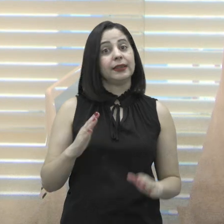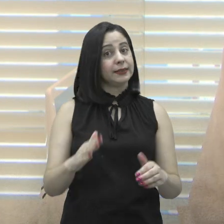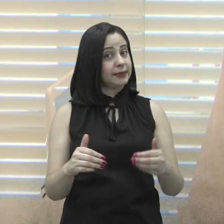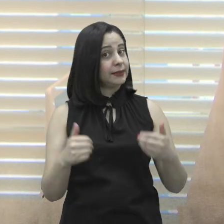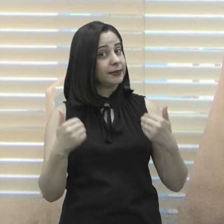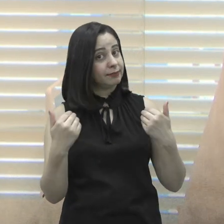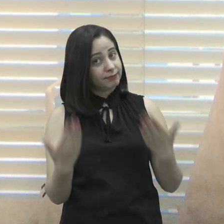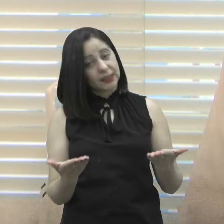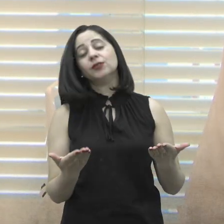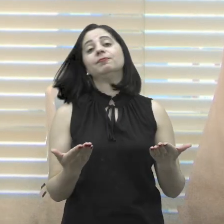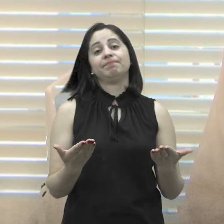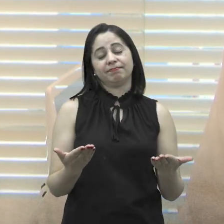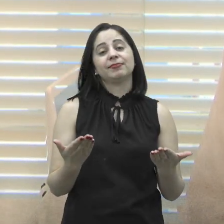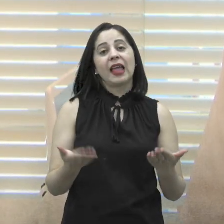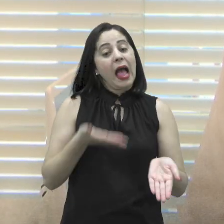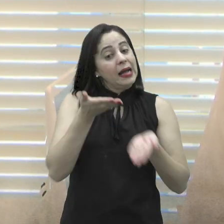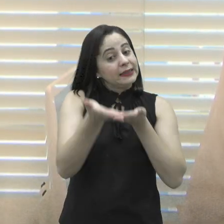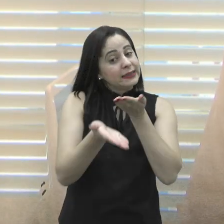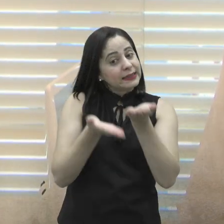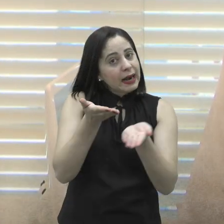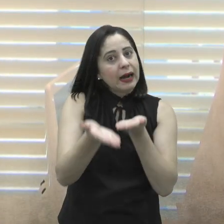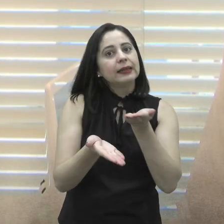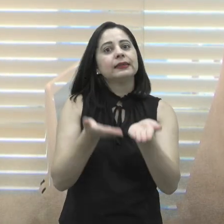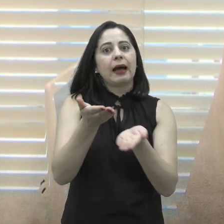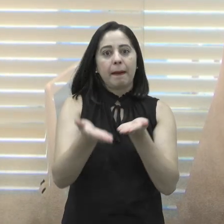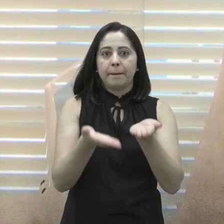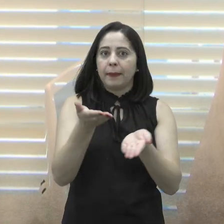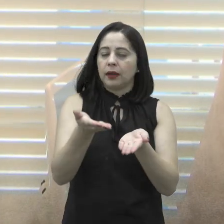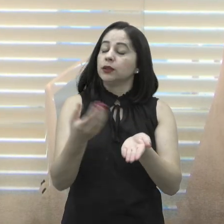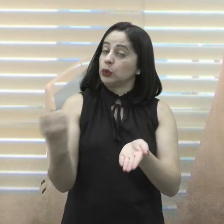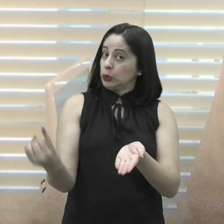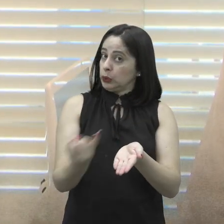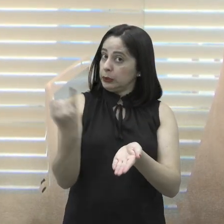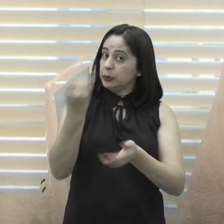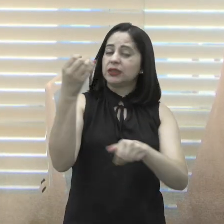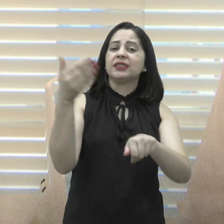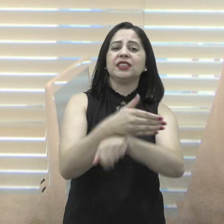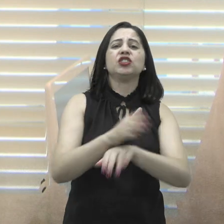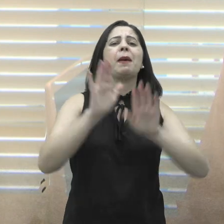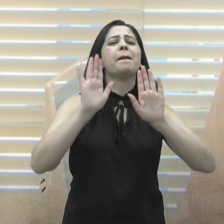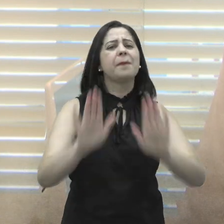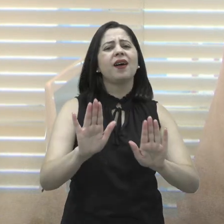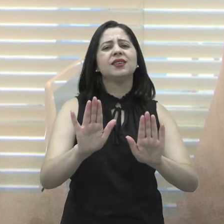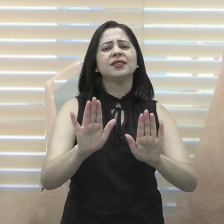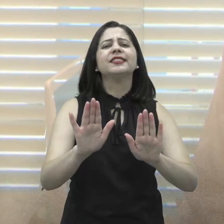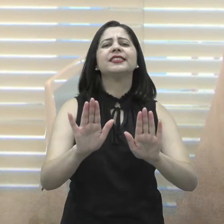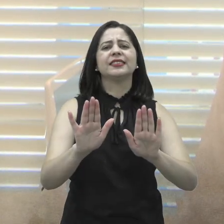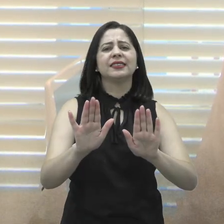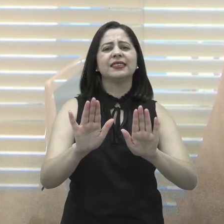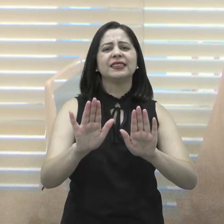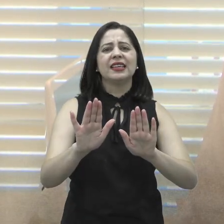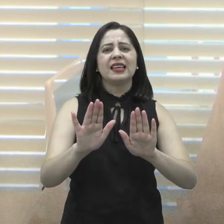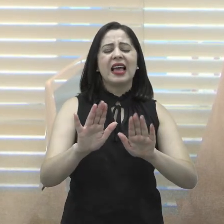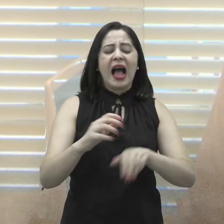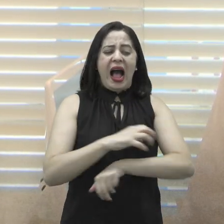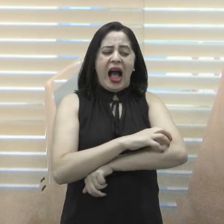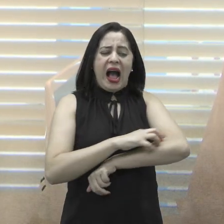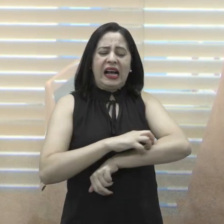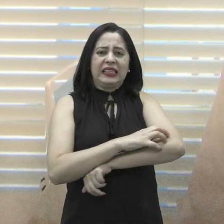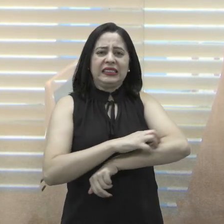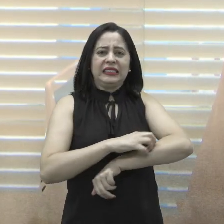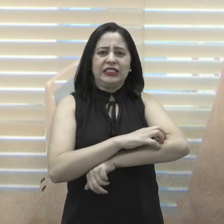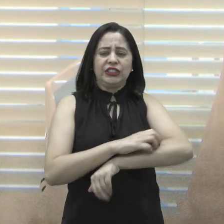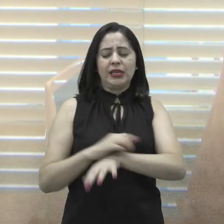disso, diagnóstico e tratamento também são fundamentais. Mas afinal, qual a relação entre as alergias e